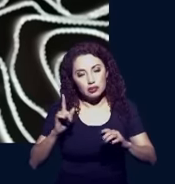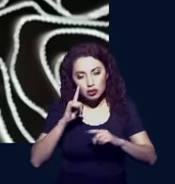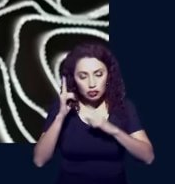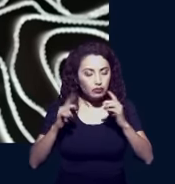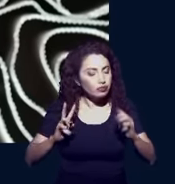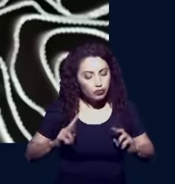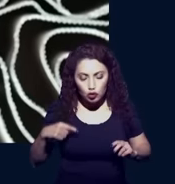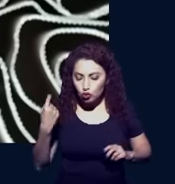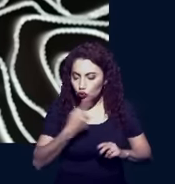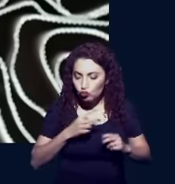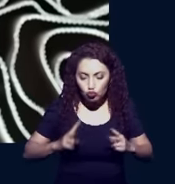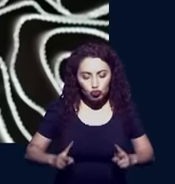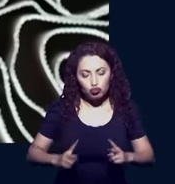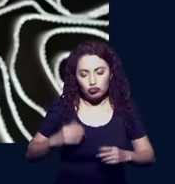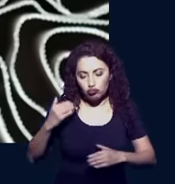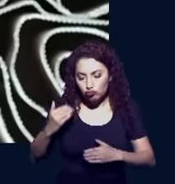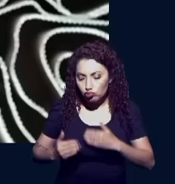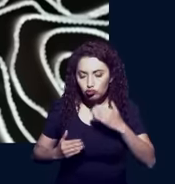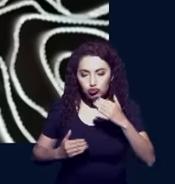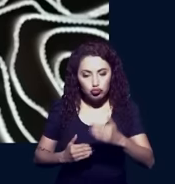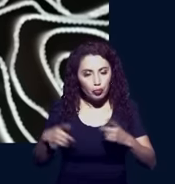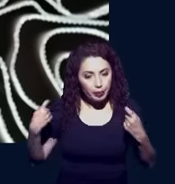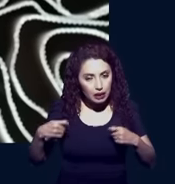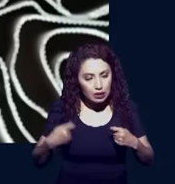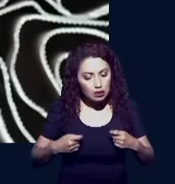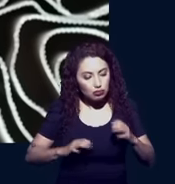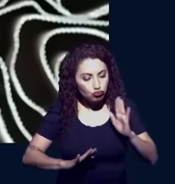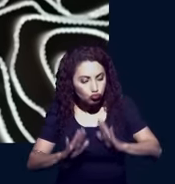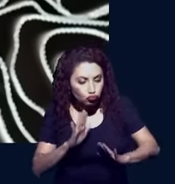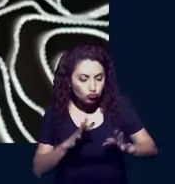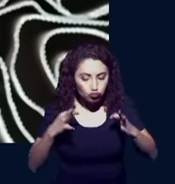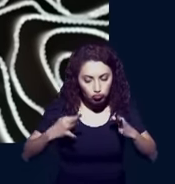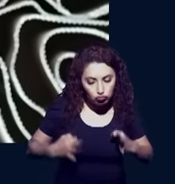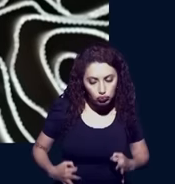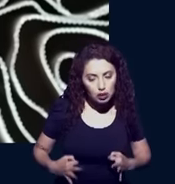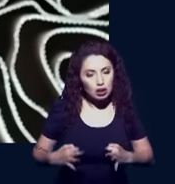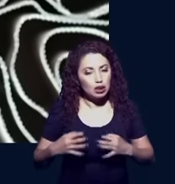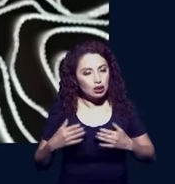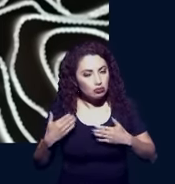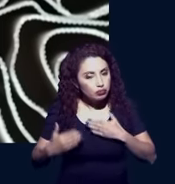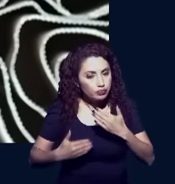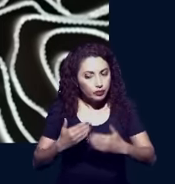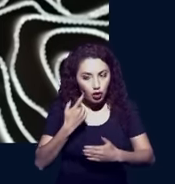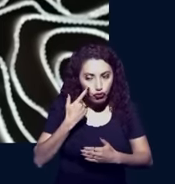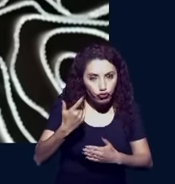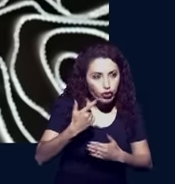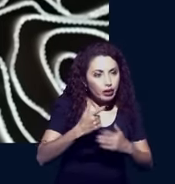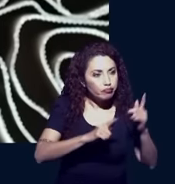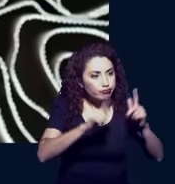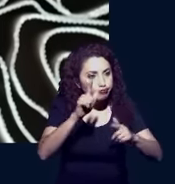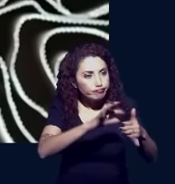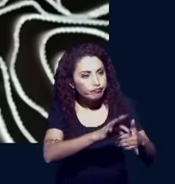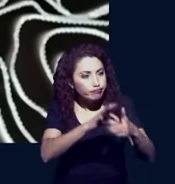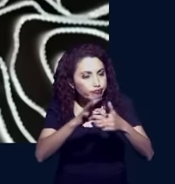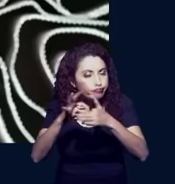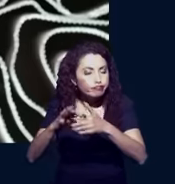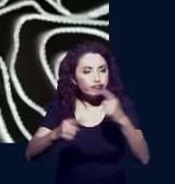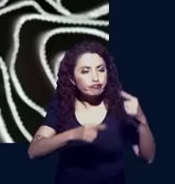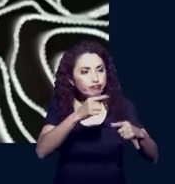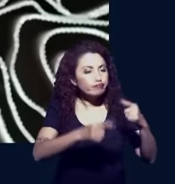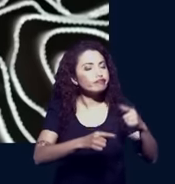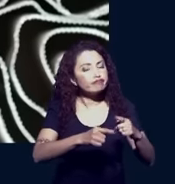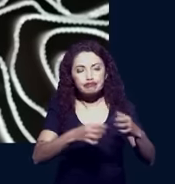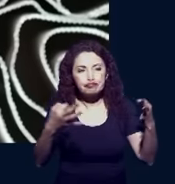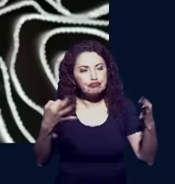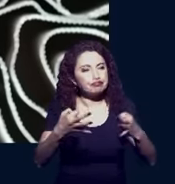nosso ritmo eh nos cobrando essa dis disciplina que eu vejo o a liderança política brasileira perfeitamente consciente eu